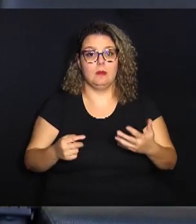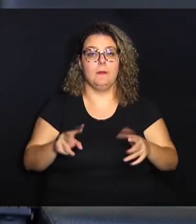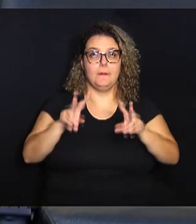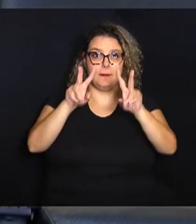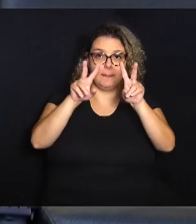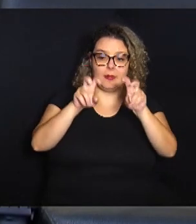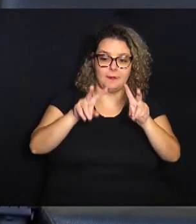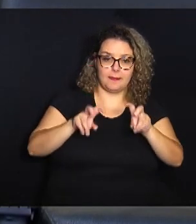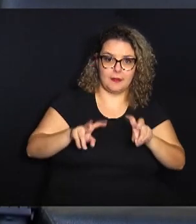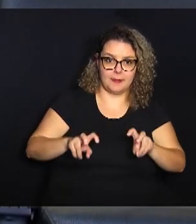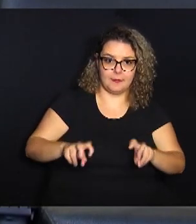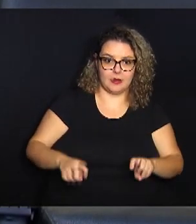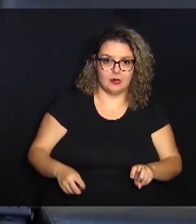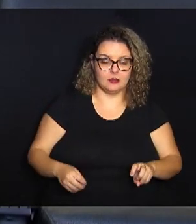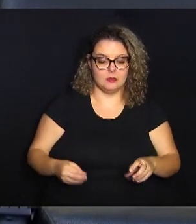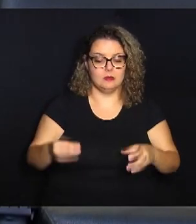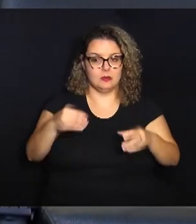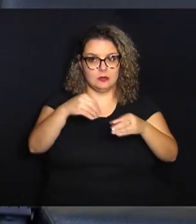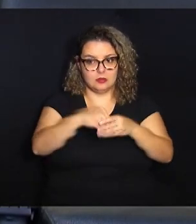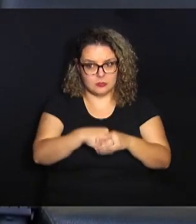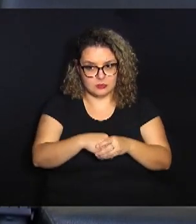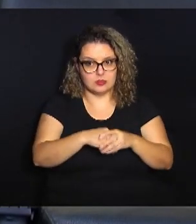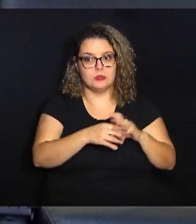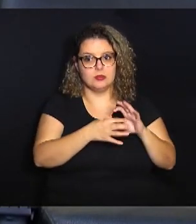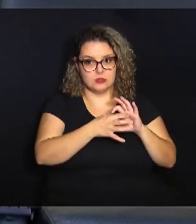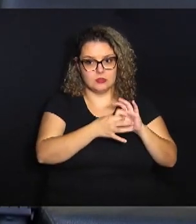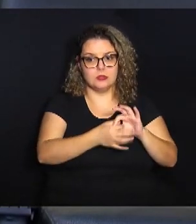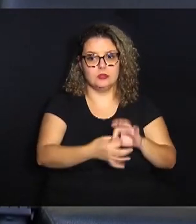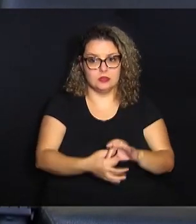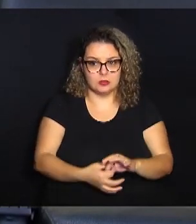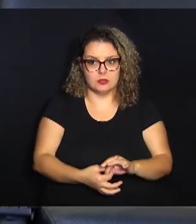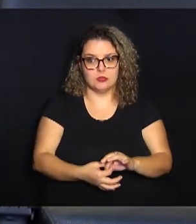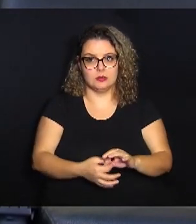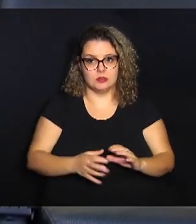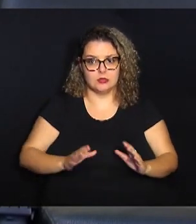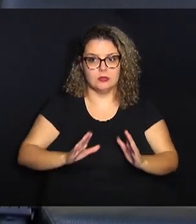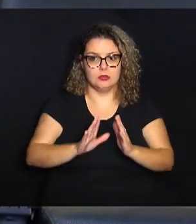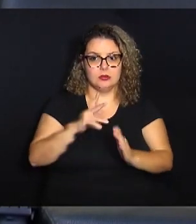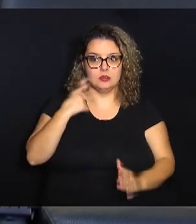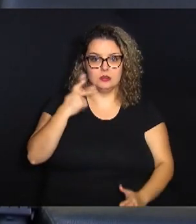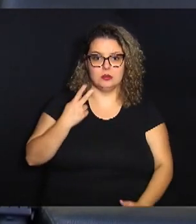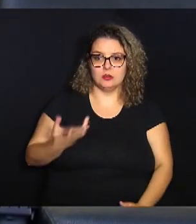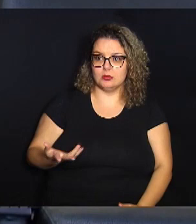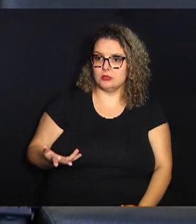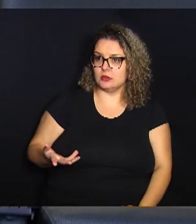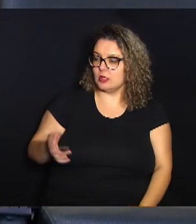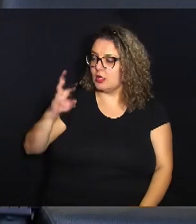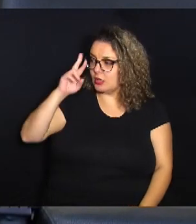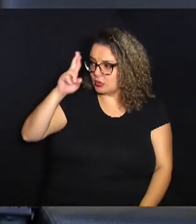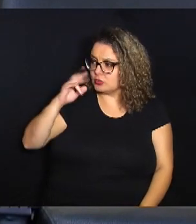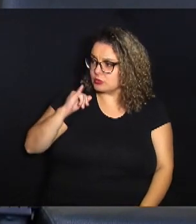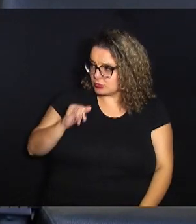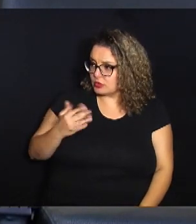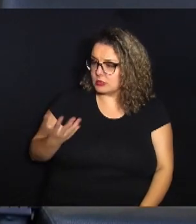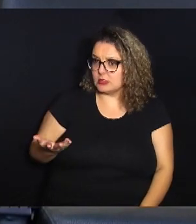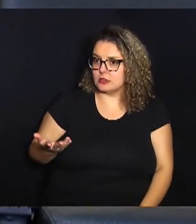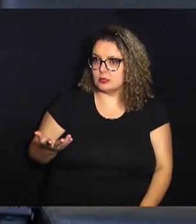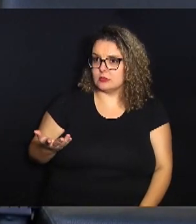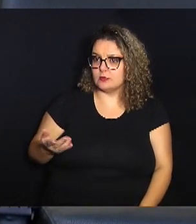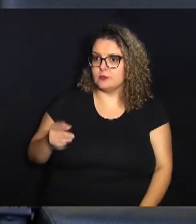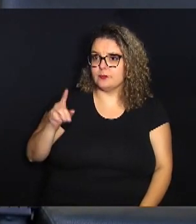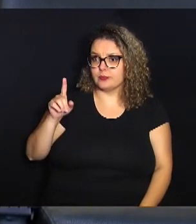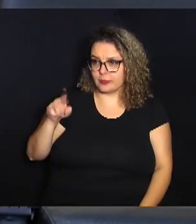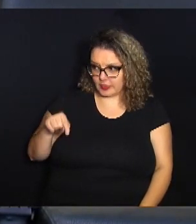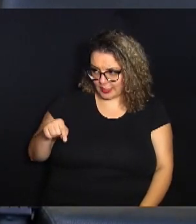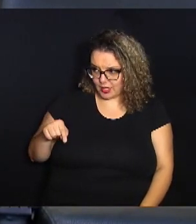vêm no contexto dessa frente parlamentar. O senhor está citando, então, uma